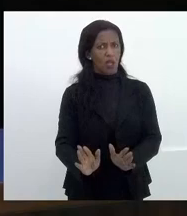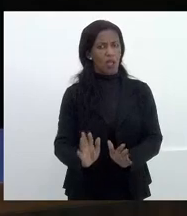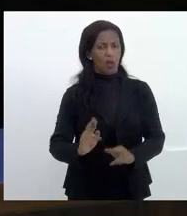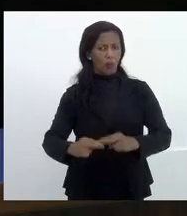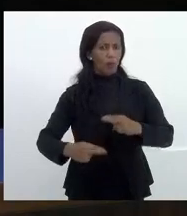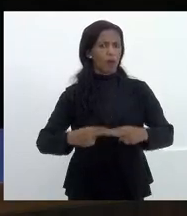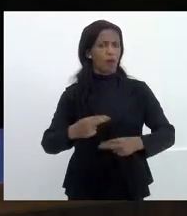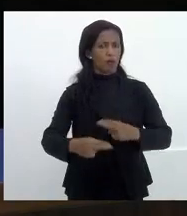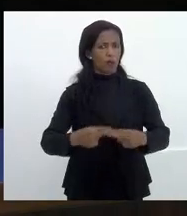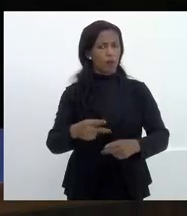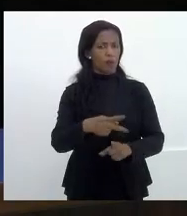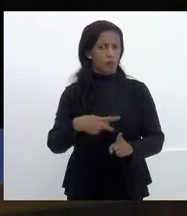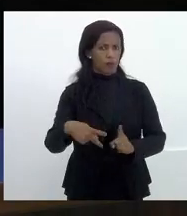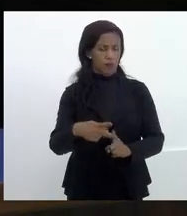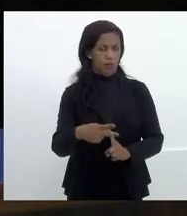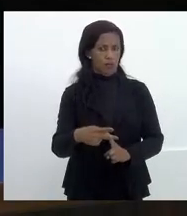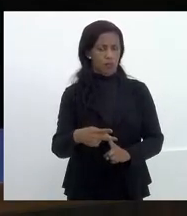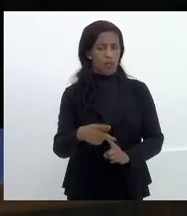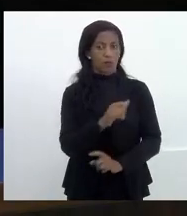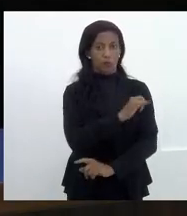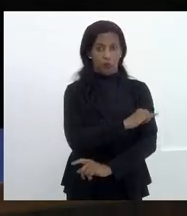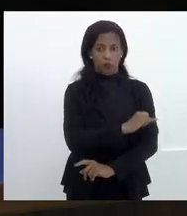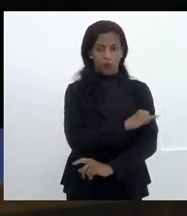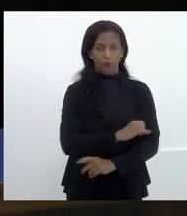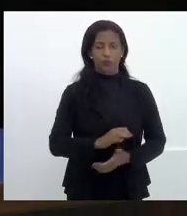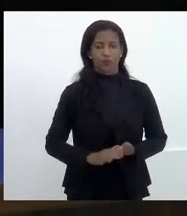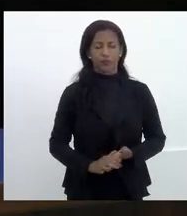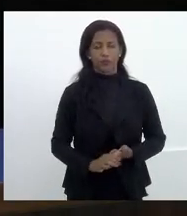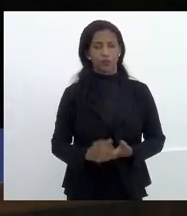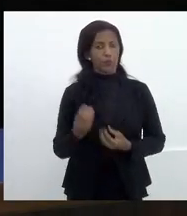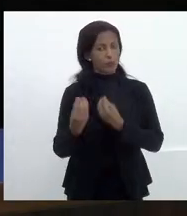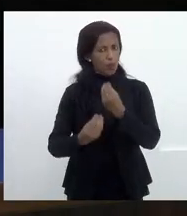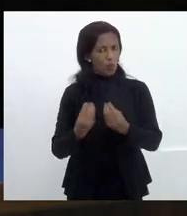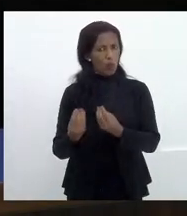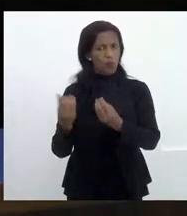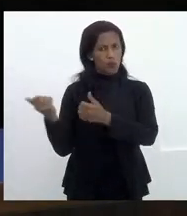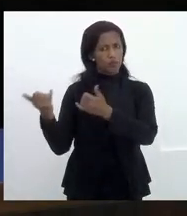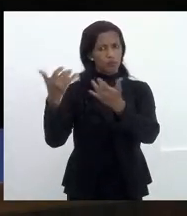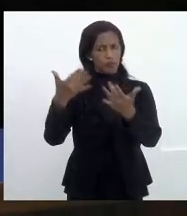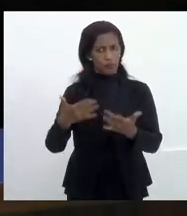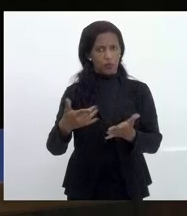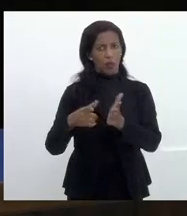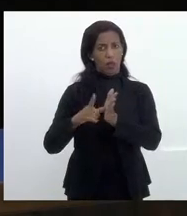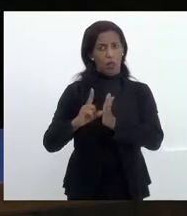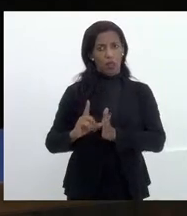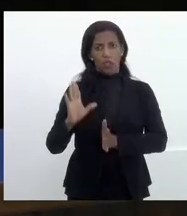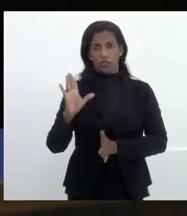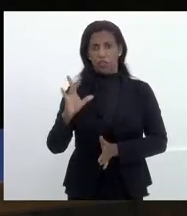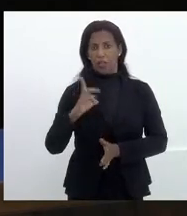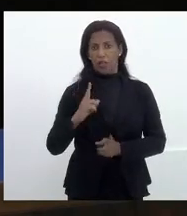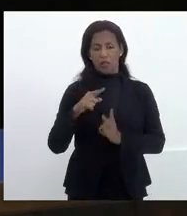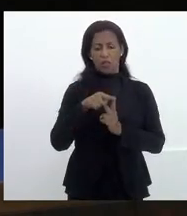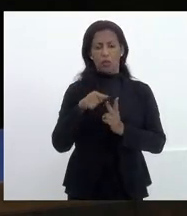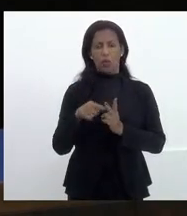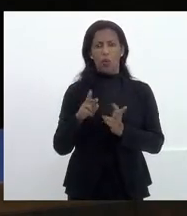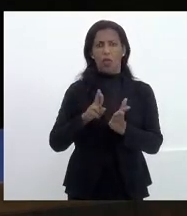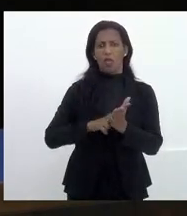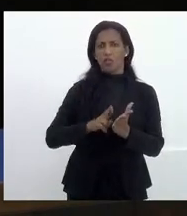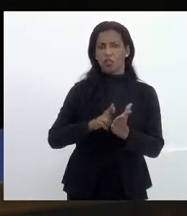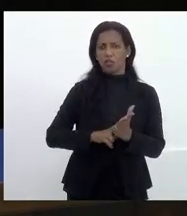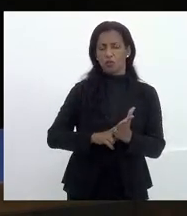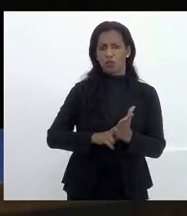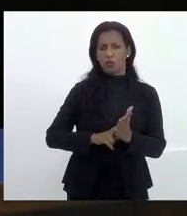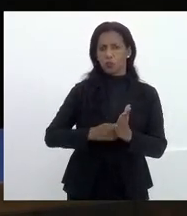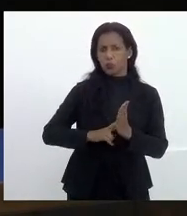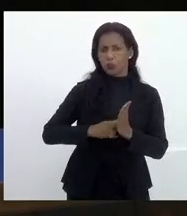espécie de reforma da previdência no Rio de Janeiro como foi bem colocado antes já existem dois regimes um